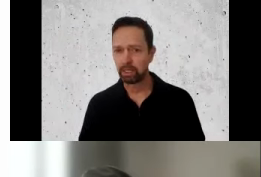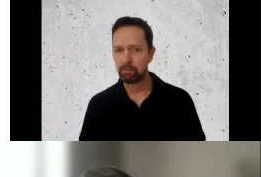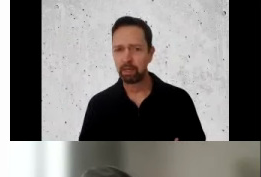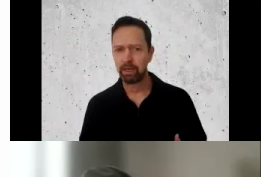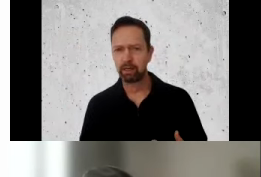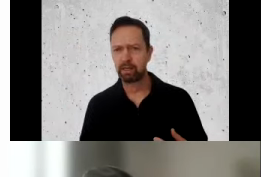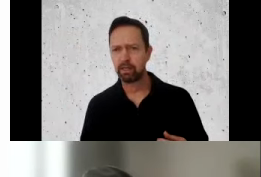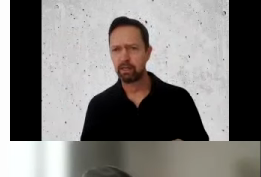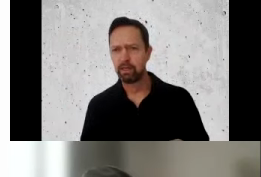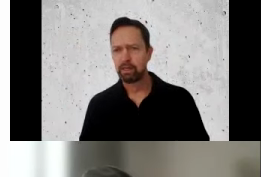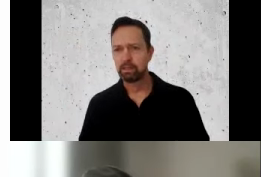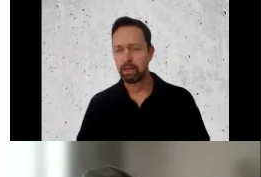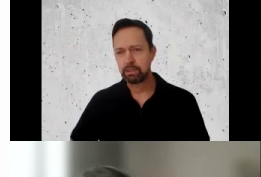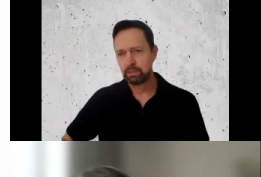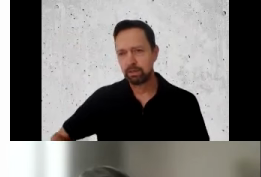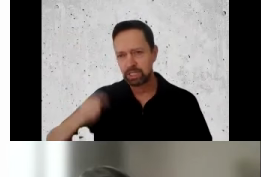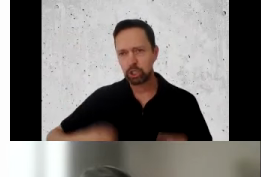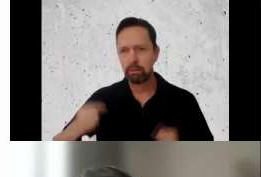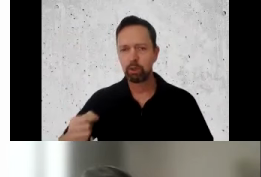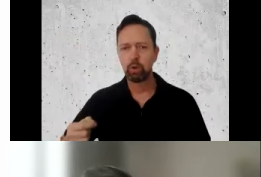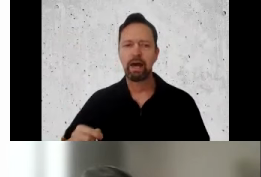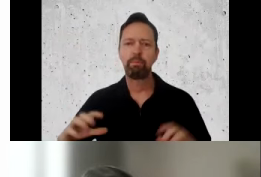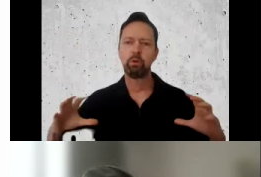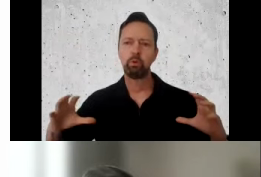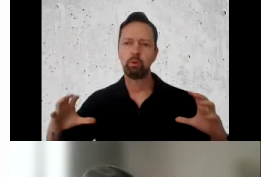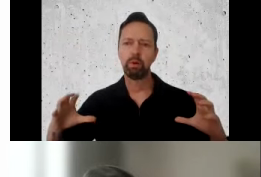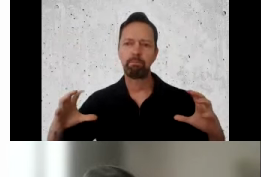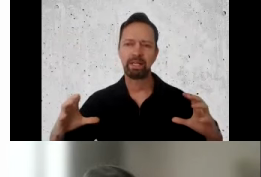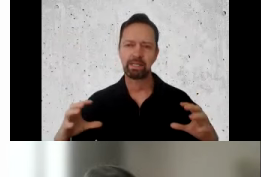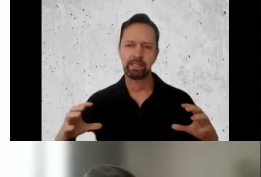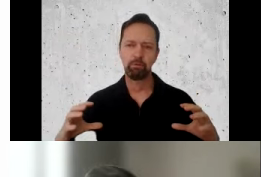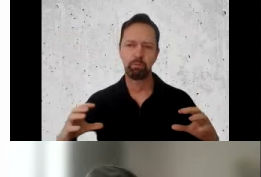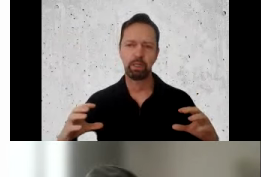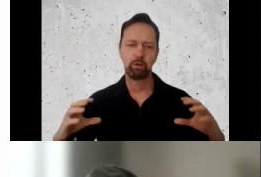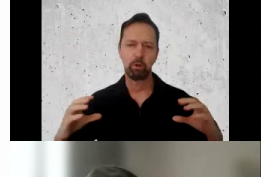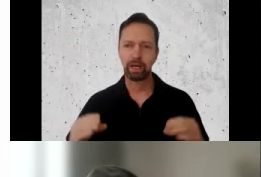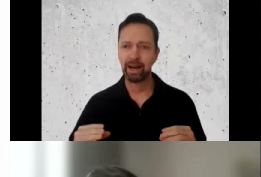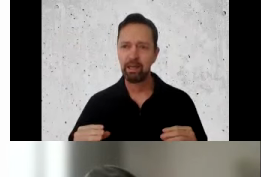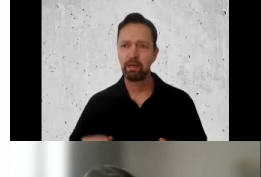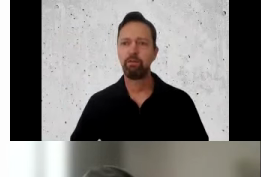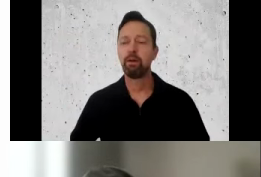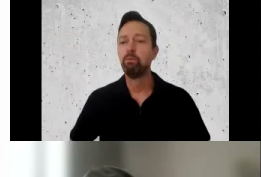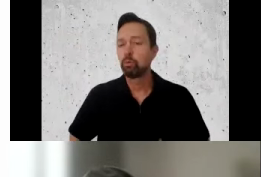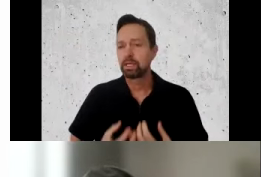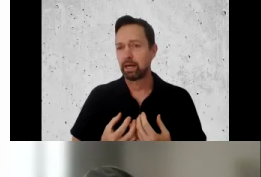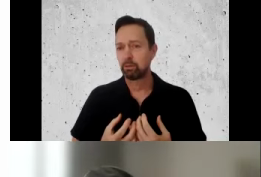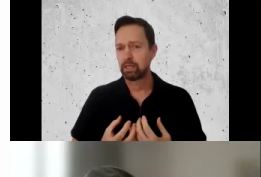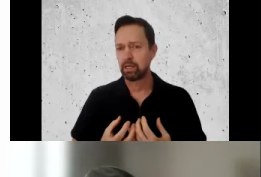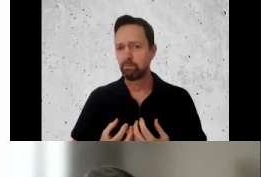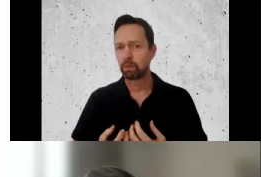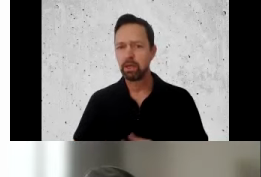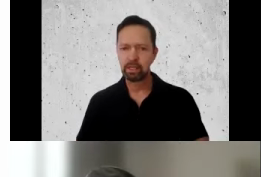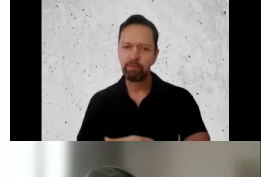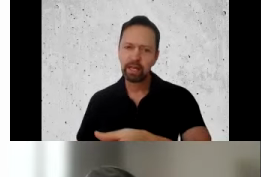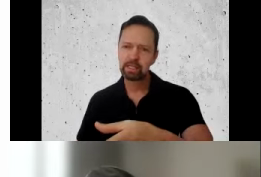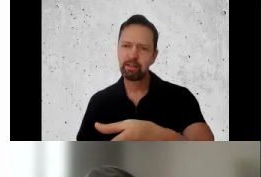principal problema é que se você tirar muito rápido, a pressão do petróleo cai e fica muito mais caro